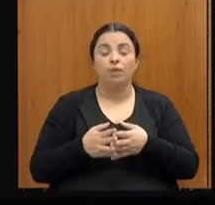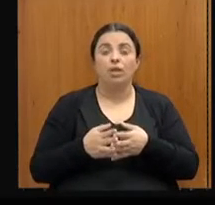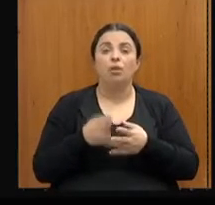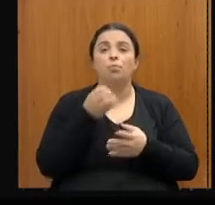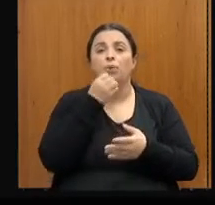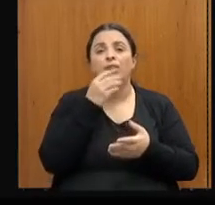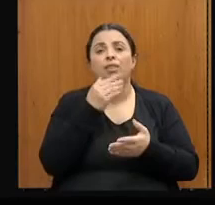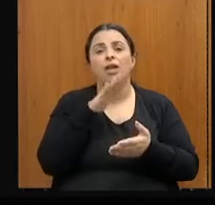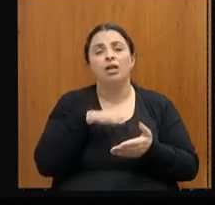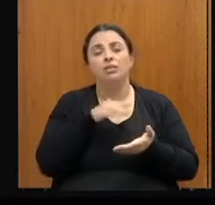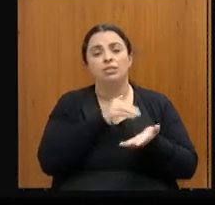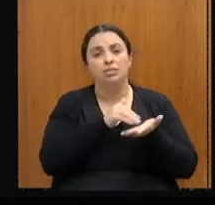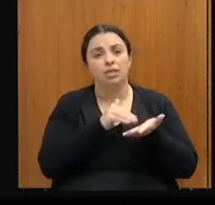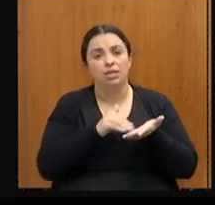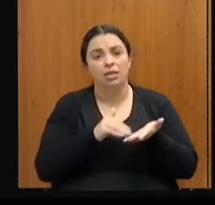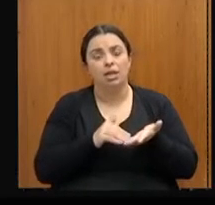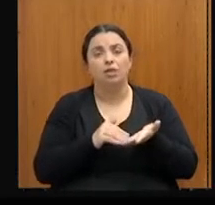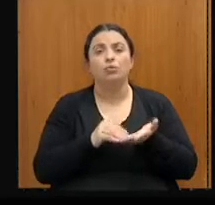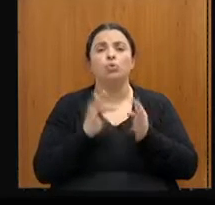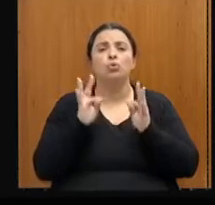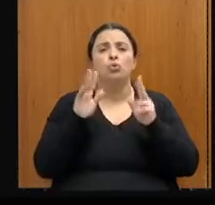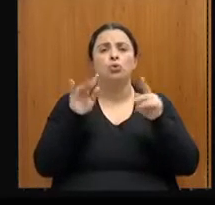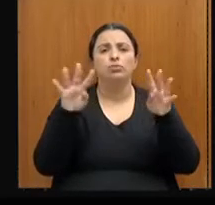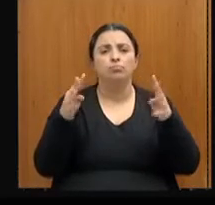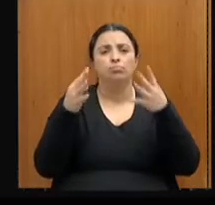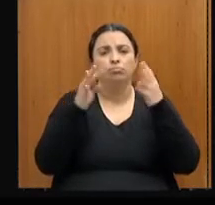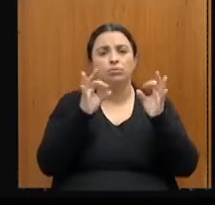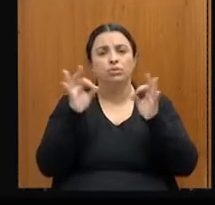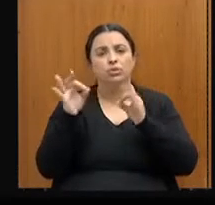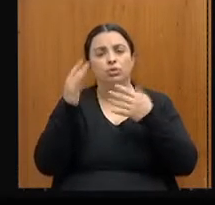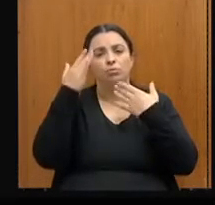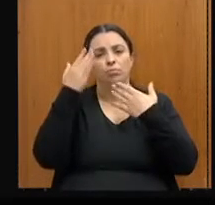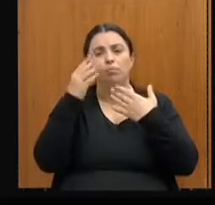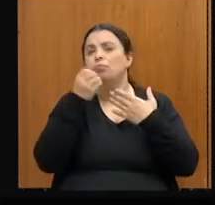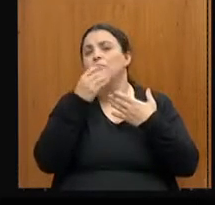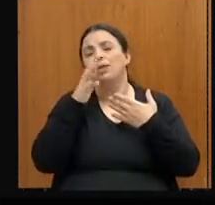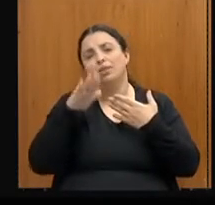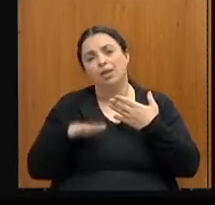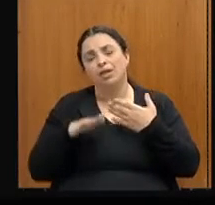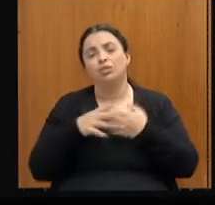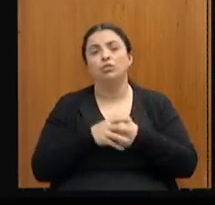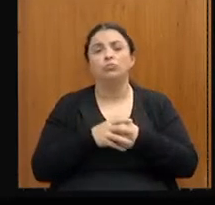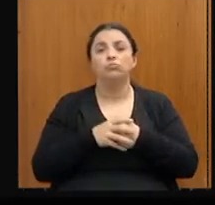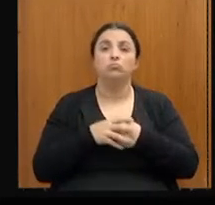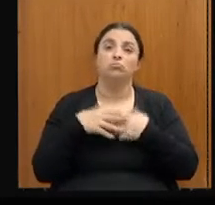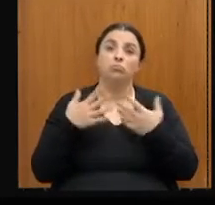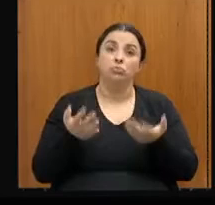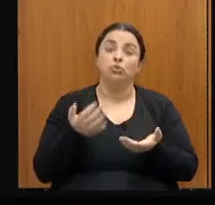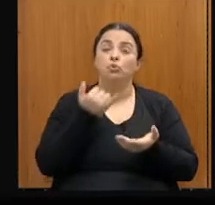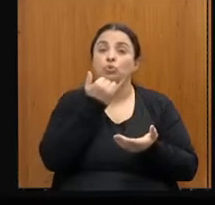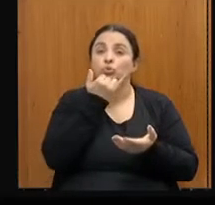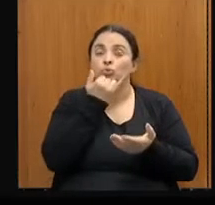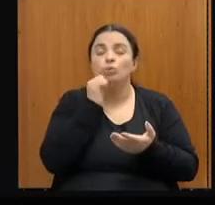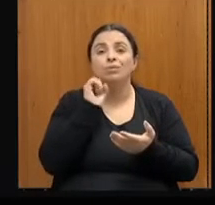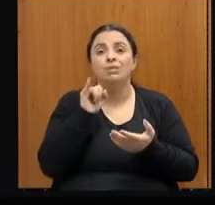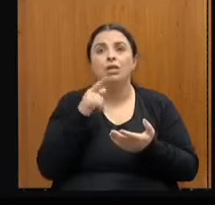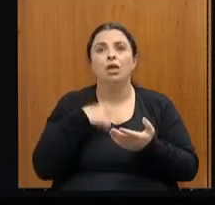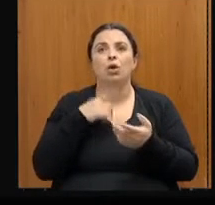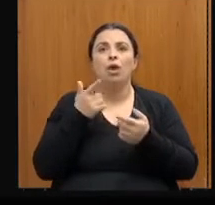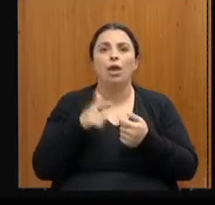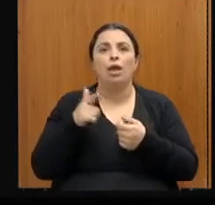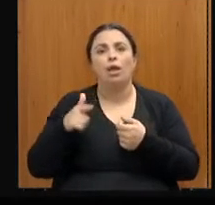importante para o senhor também para todos aqueles estamos assistindo e eu peço desculpa a casa ou seja repetitivo